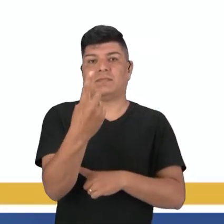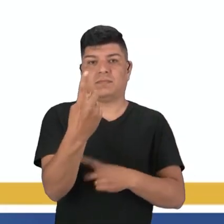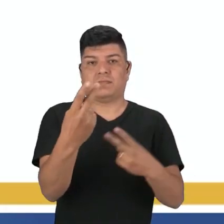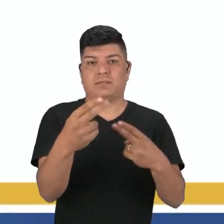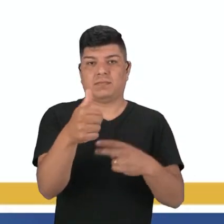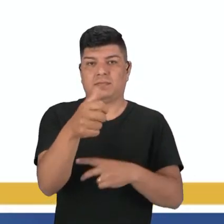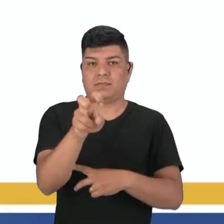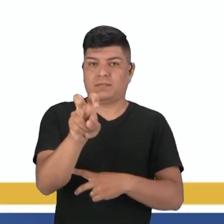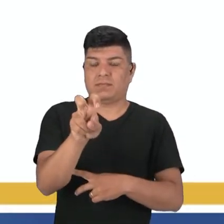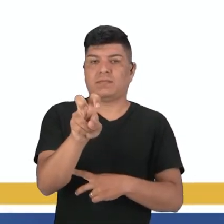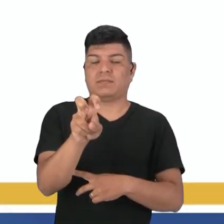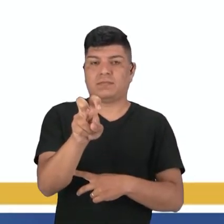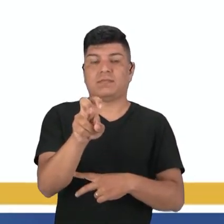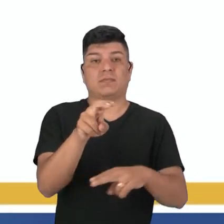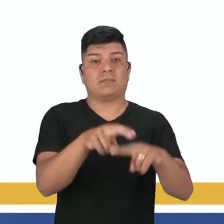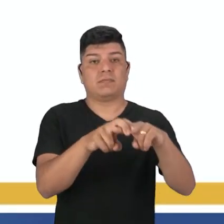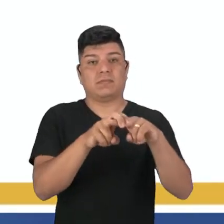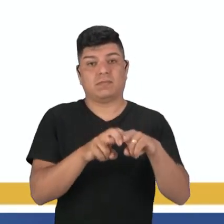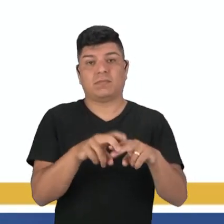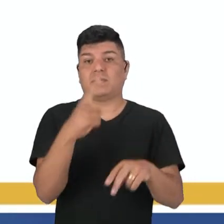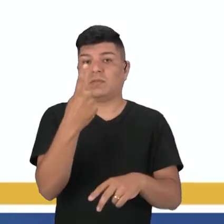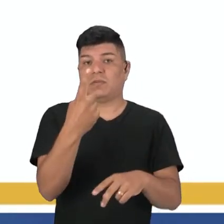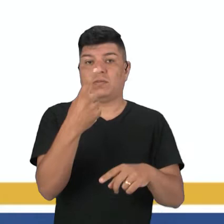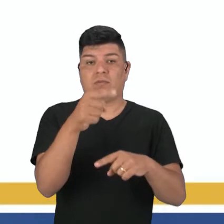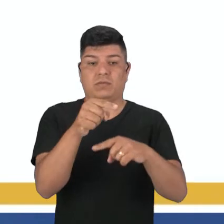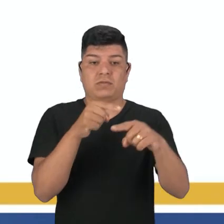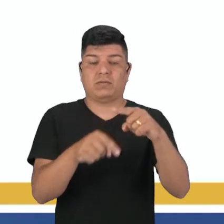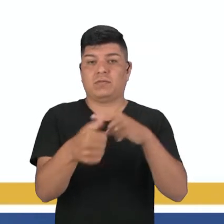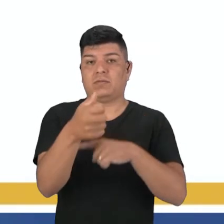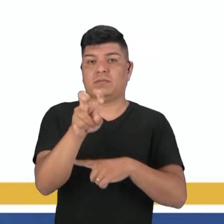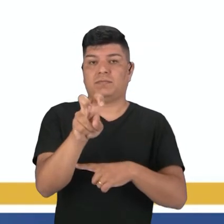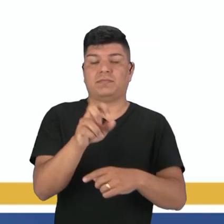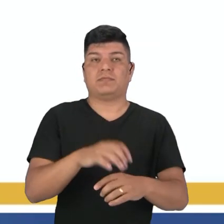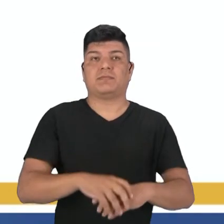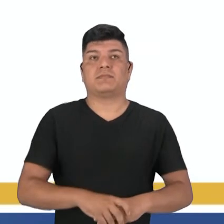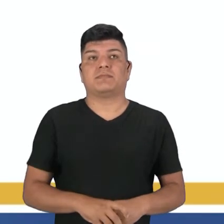15. Então, 1 é divisor de 15.